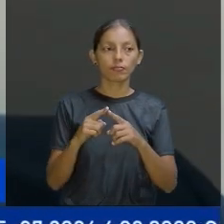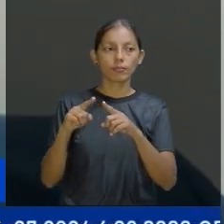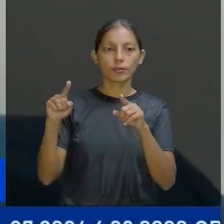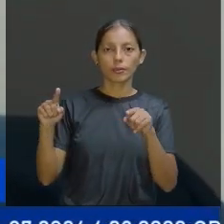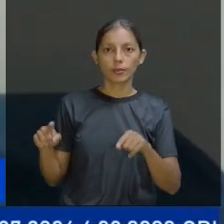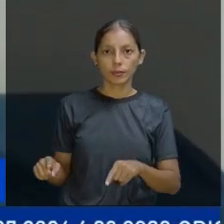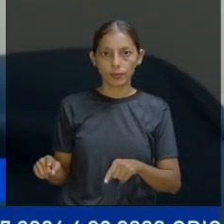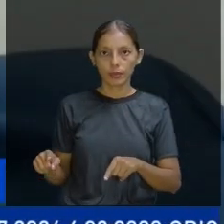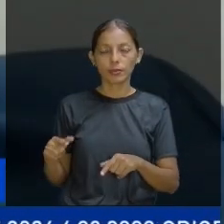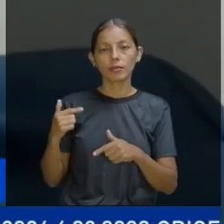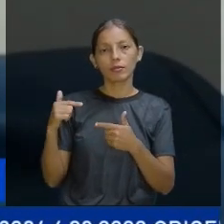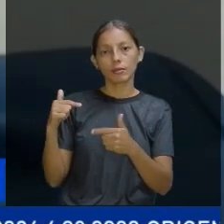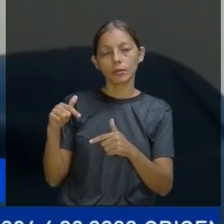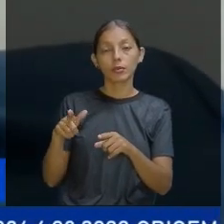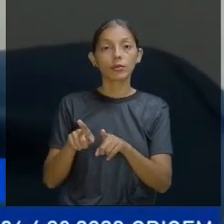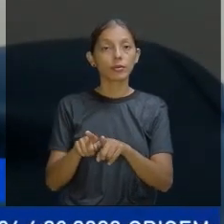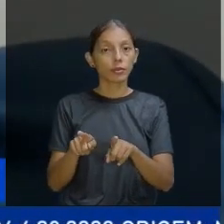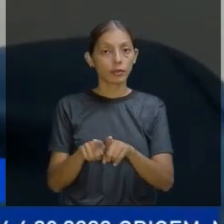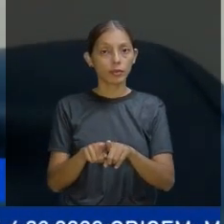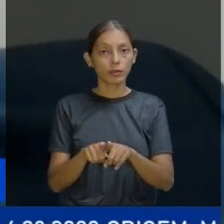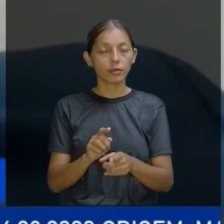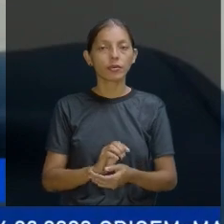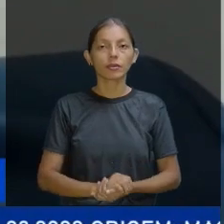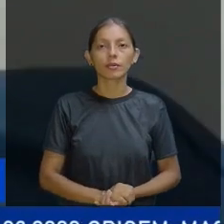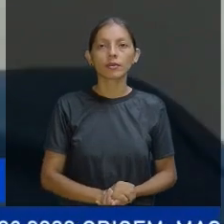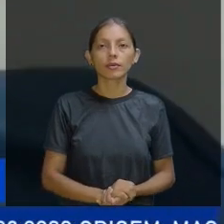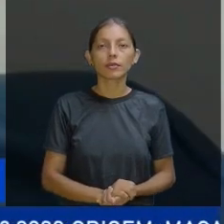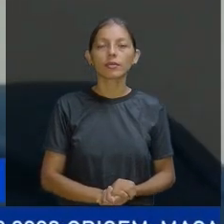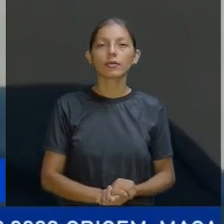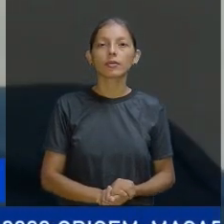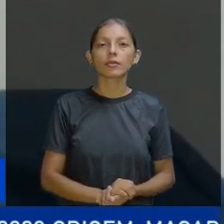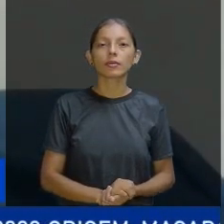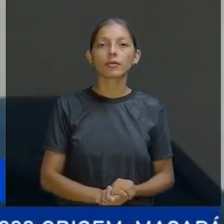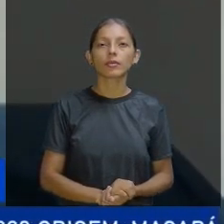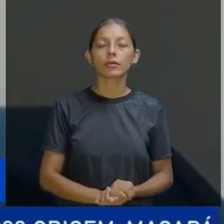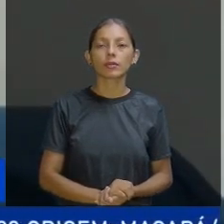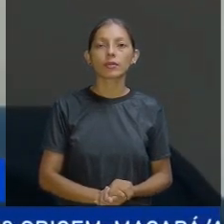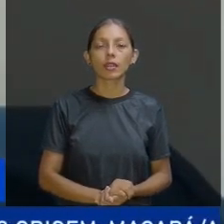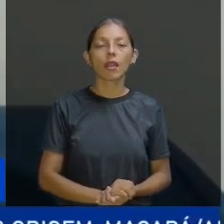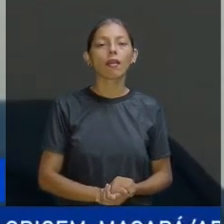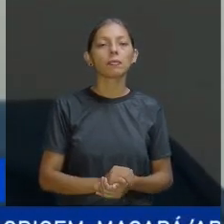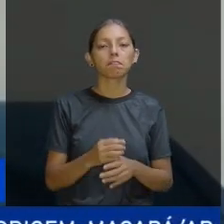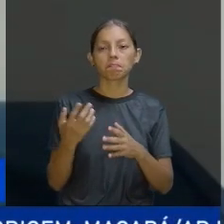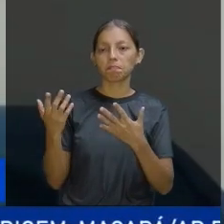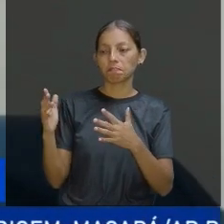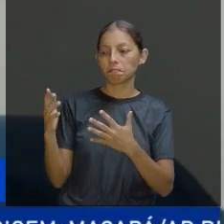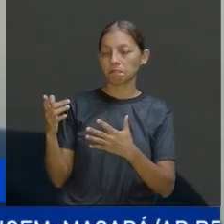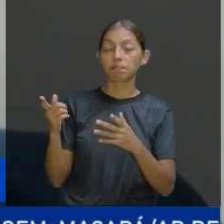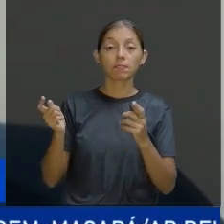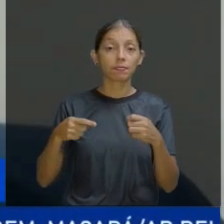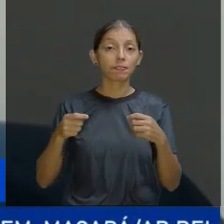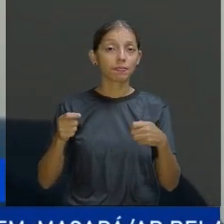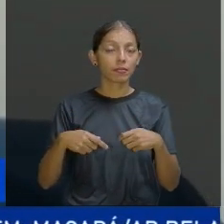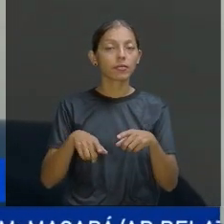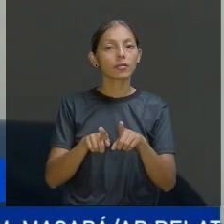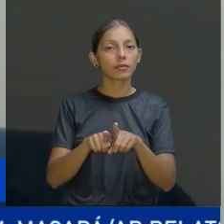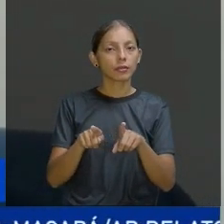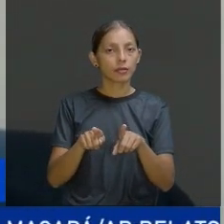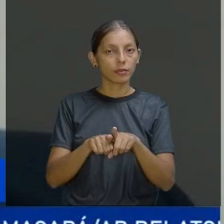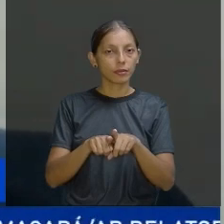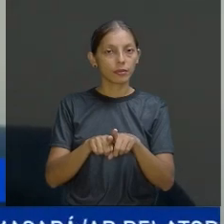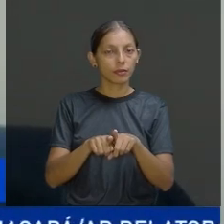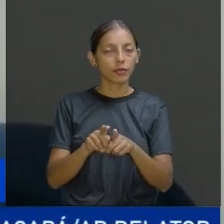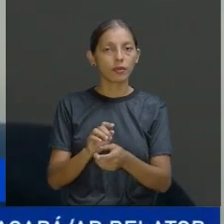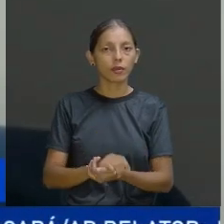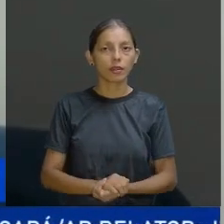marinho, camisa branca com gravata preta. Os parabéns. E também, senhor presidente,